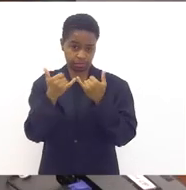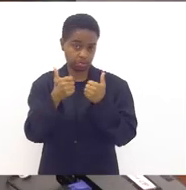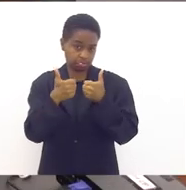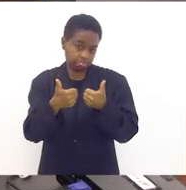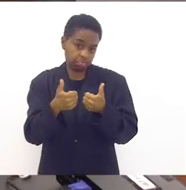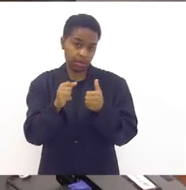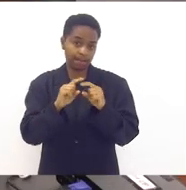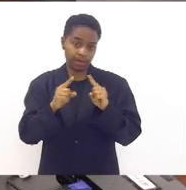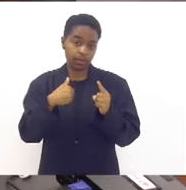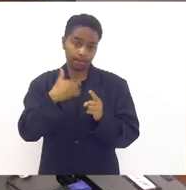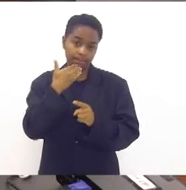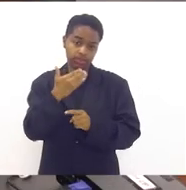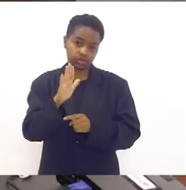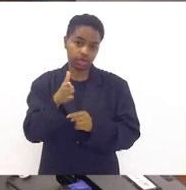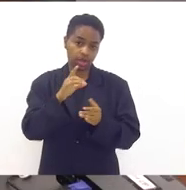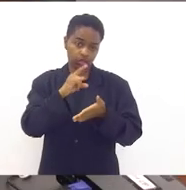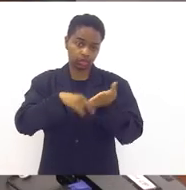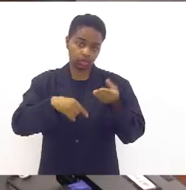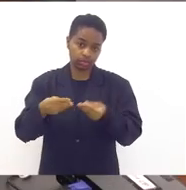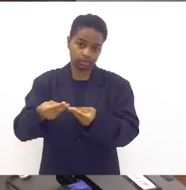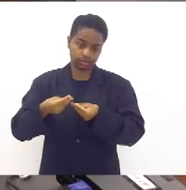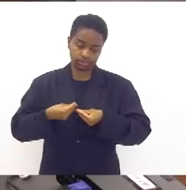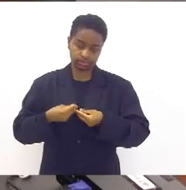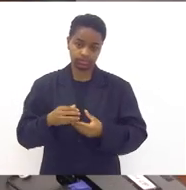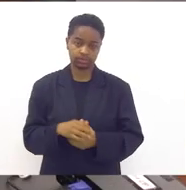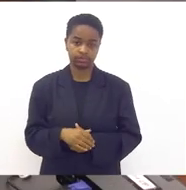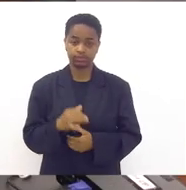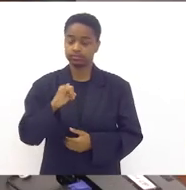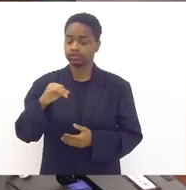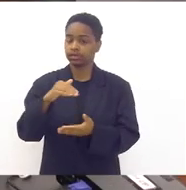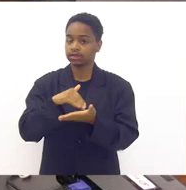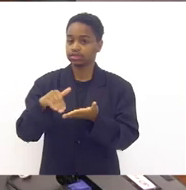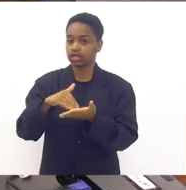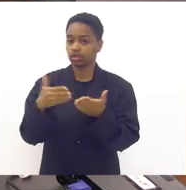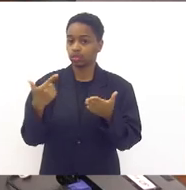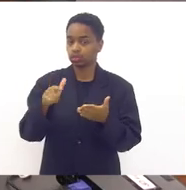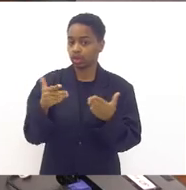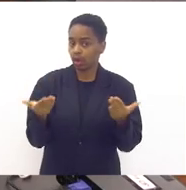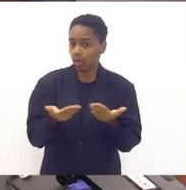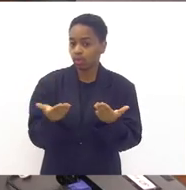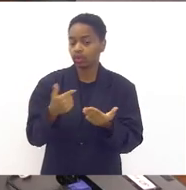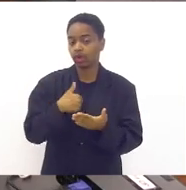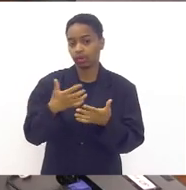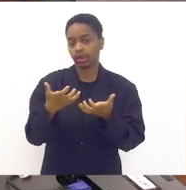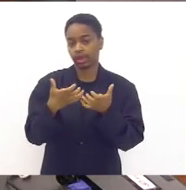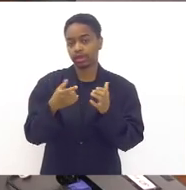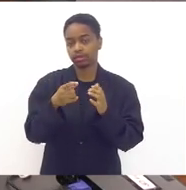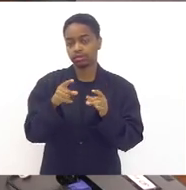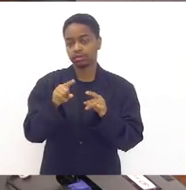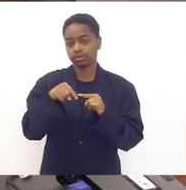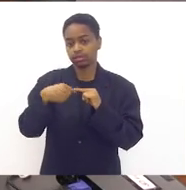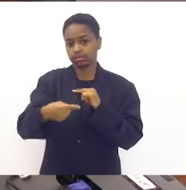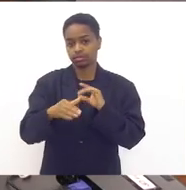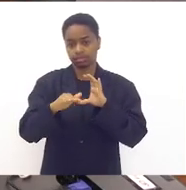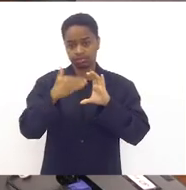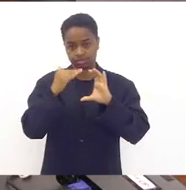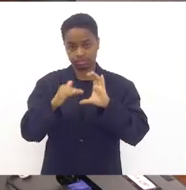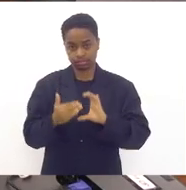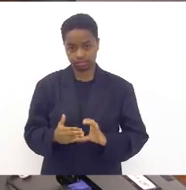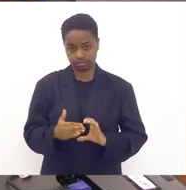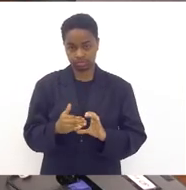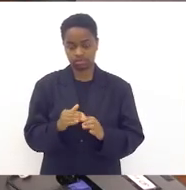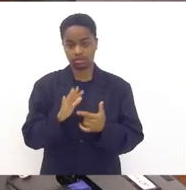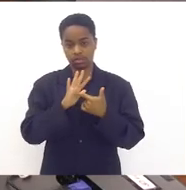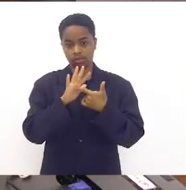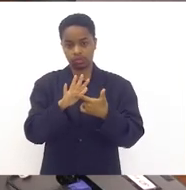já um requerimento verbal, se a secretaria não tiver, eu gostaria de receber o saldo por fundo.